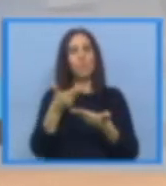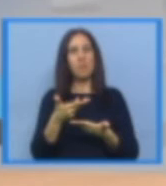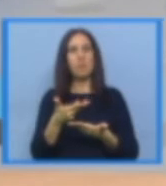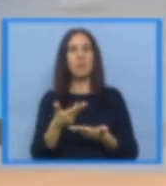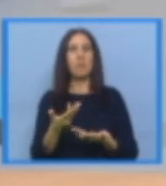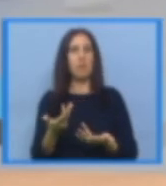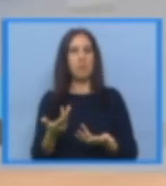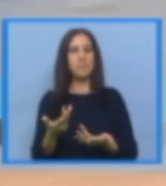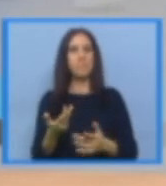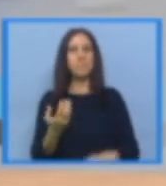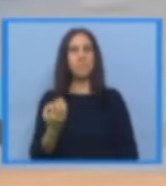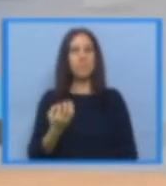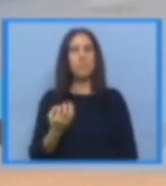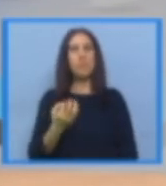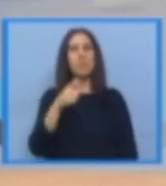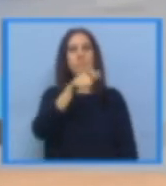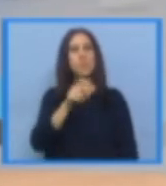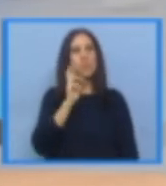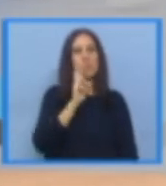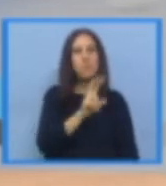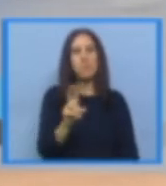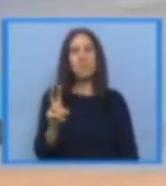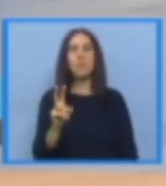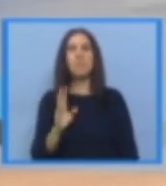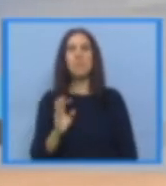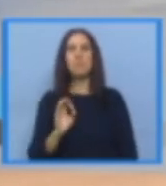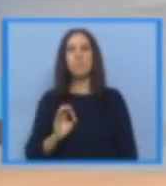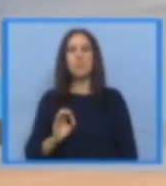é a ver as pessoas e a não se deixarem